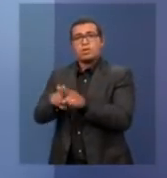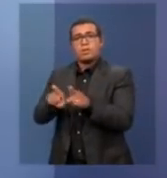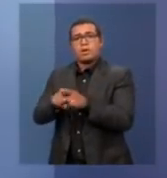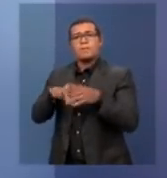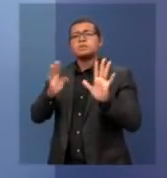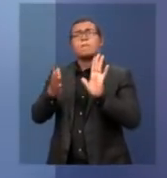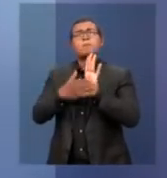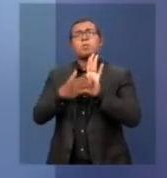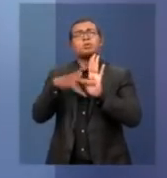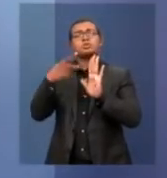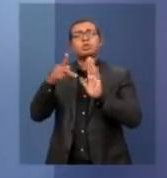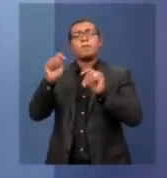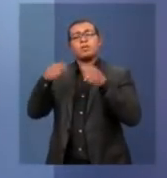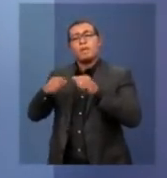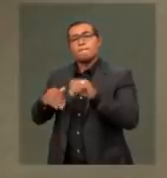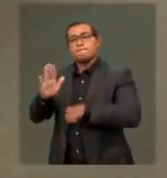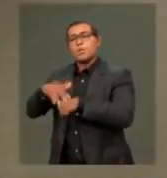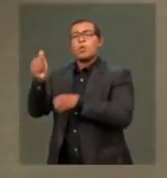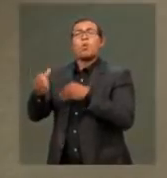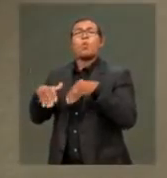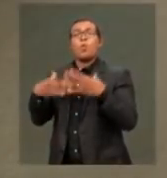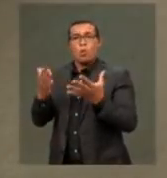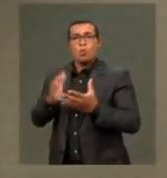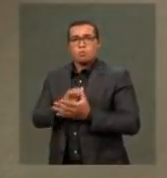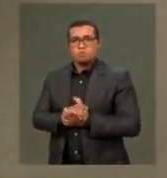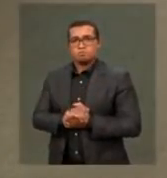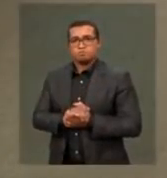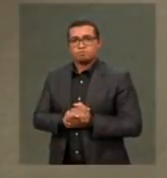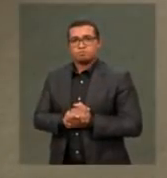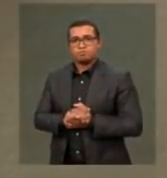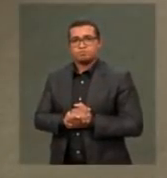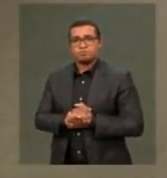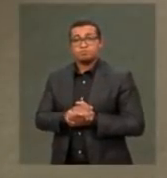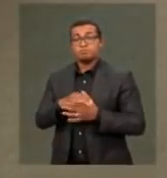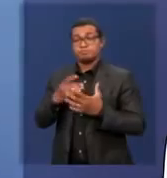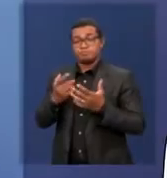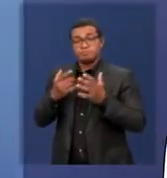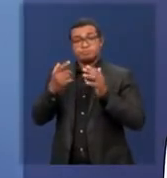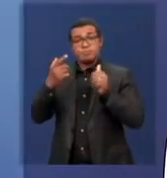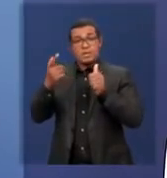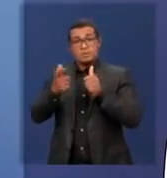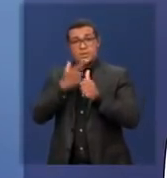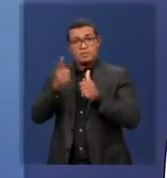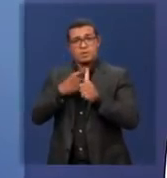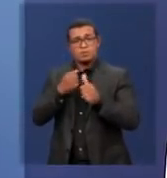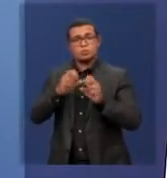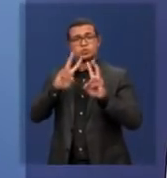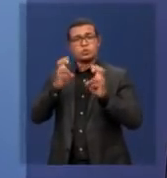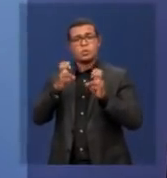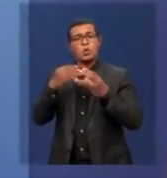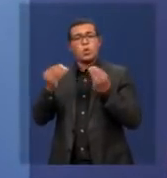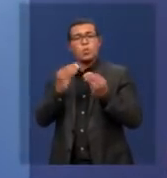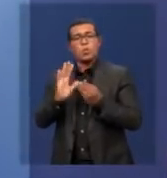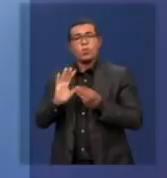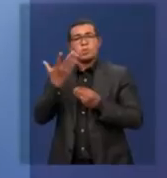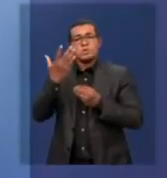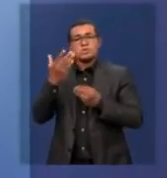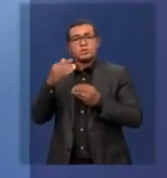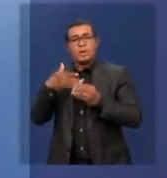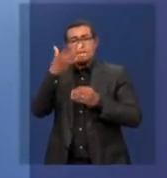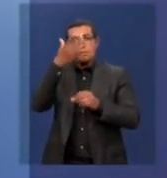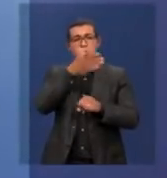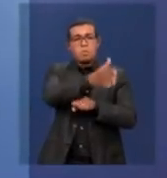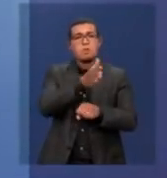na região metropolitana em primeiro lugar é a questão da mobilidade é um problema sério temos